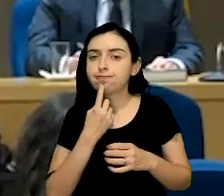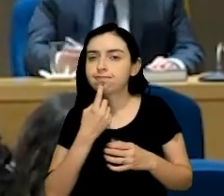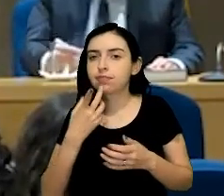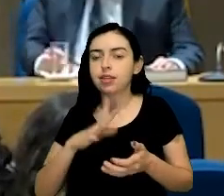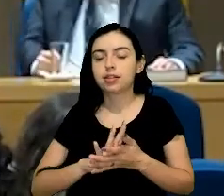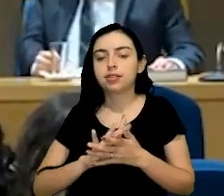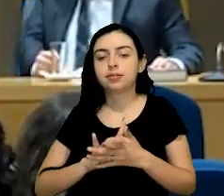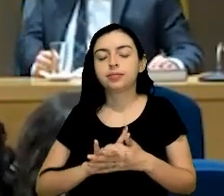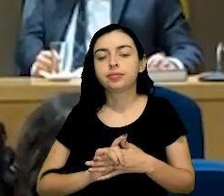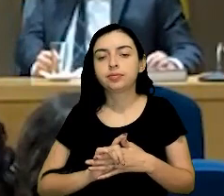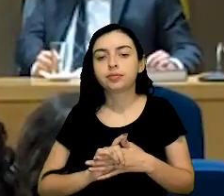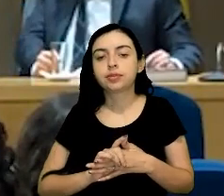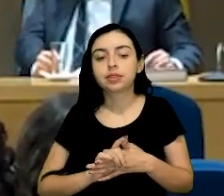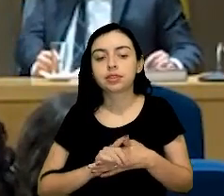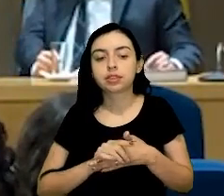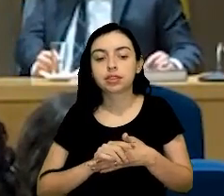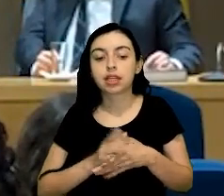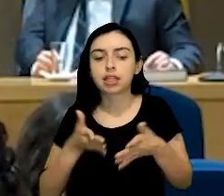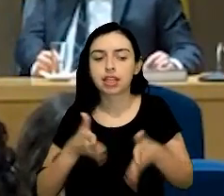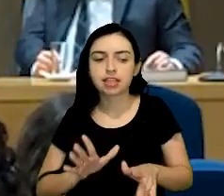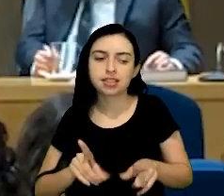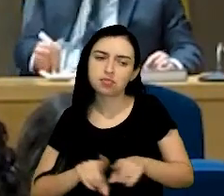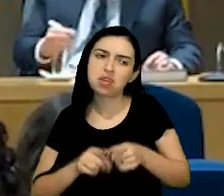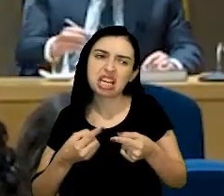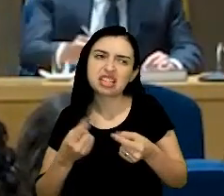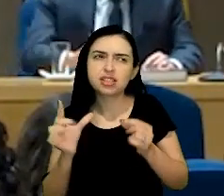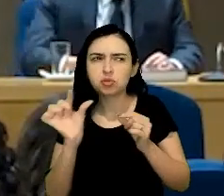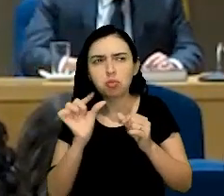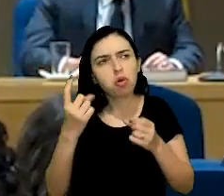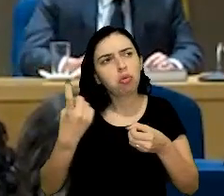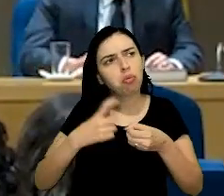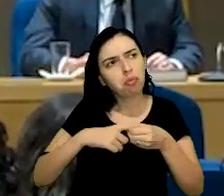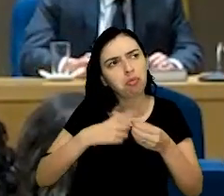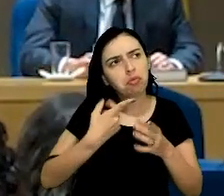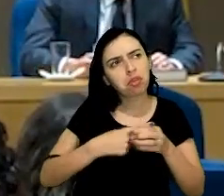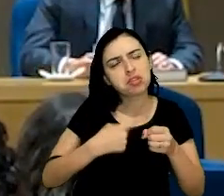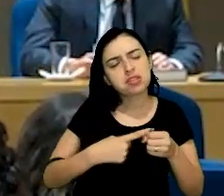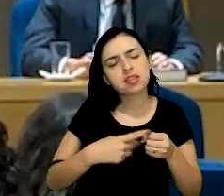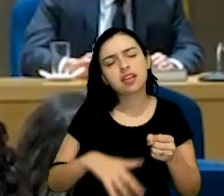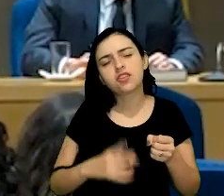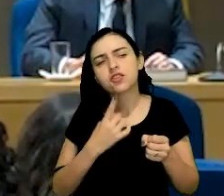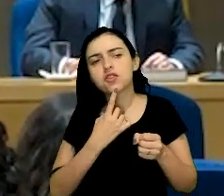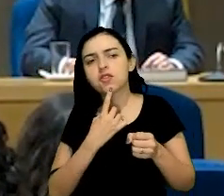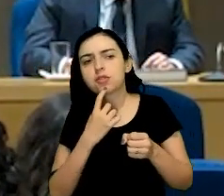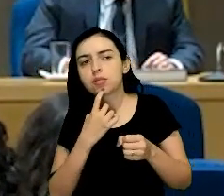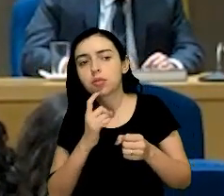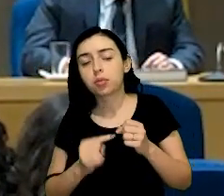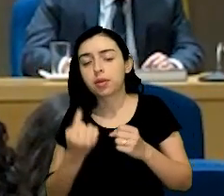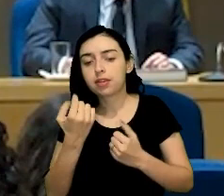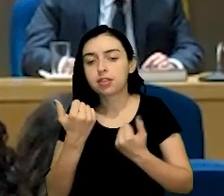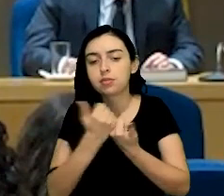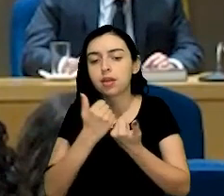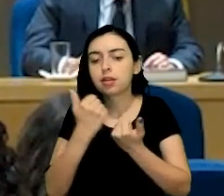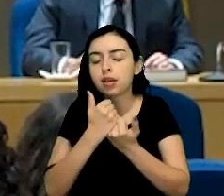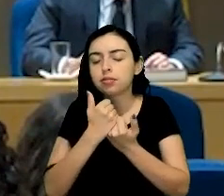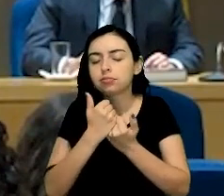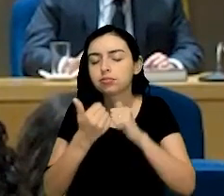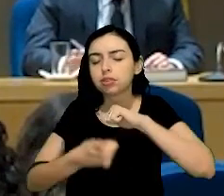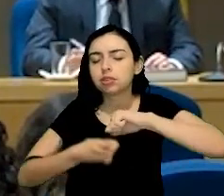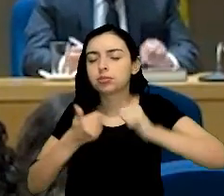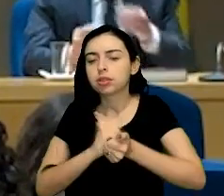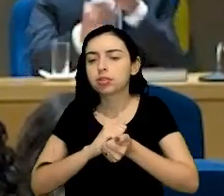aqui, fiquei até os 18 anos, mas pouco vinha a Campinas. Uma vez para substituir, outra vez para uma atividade de fazer campanha da